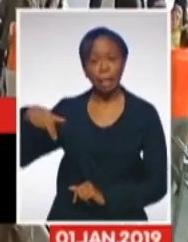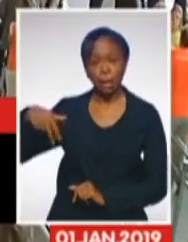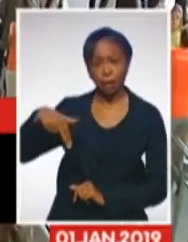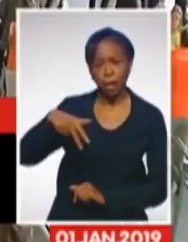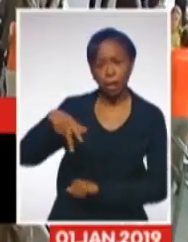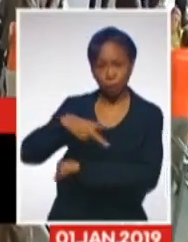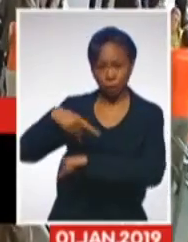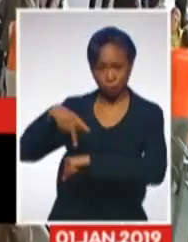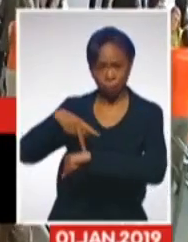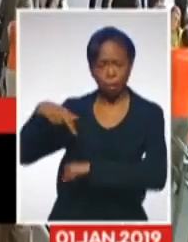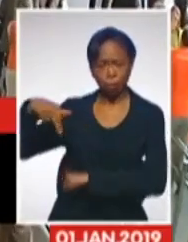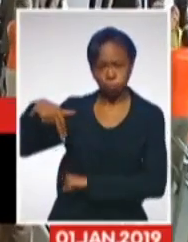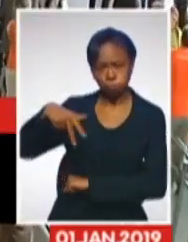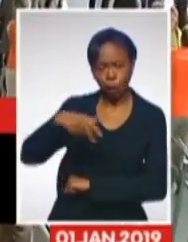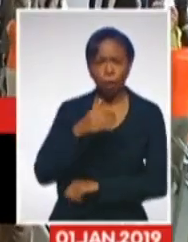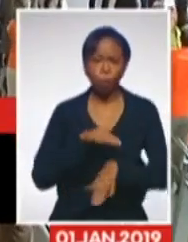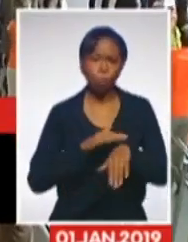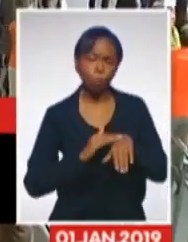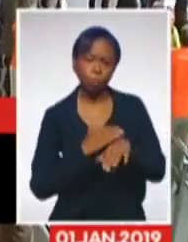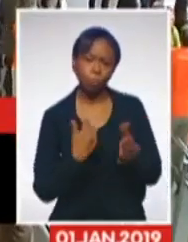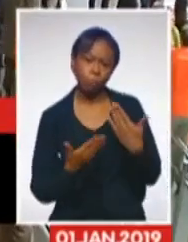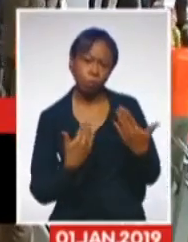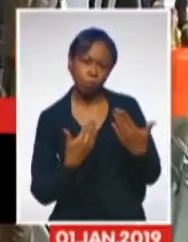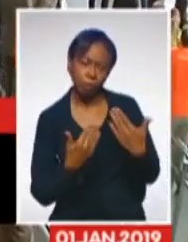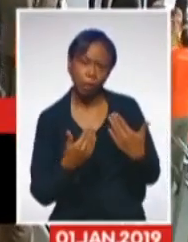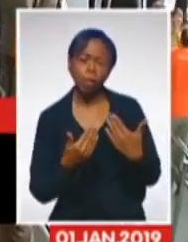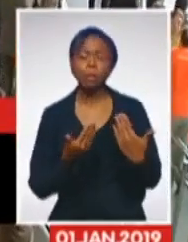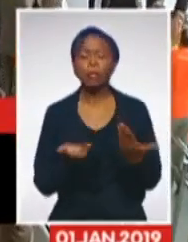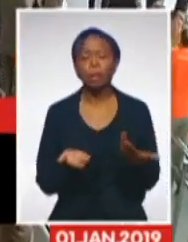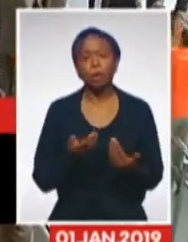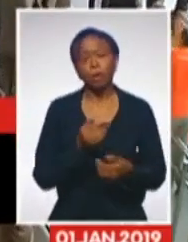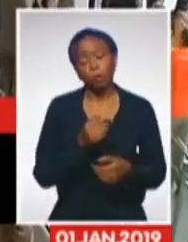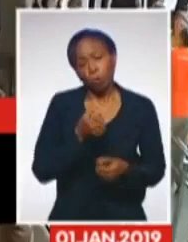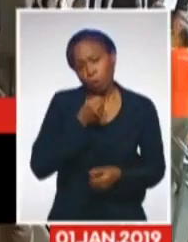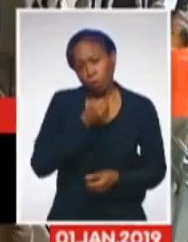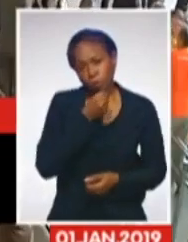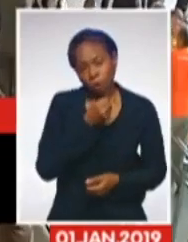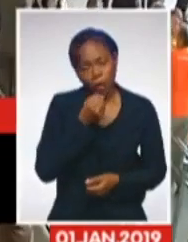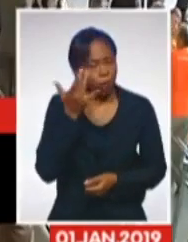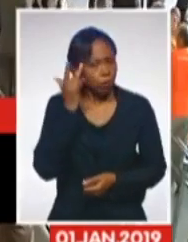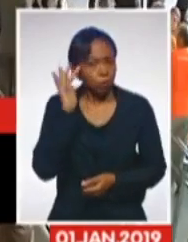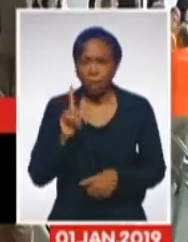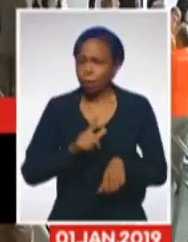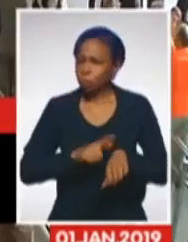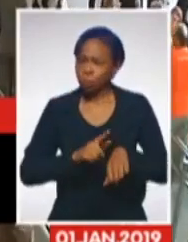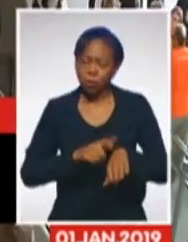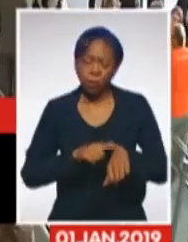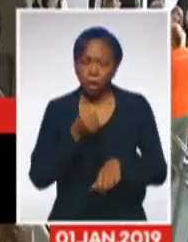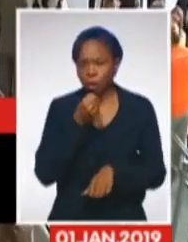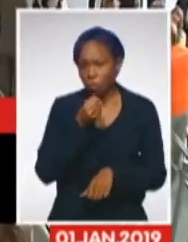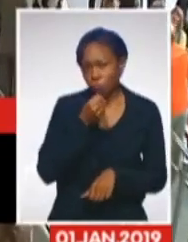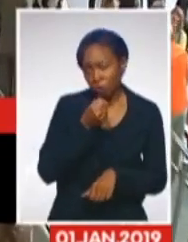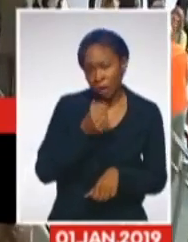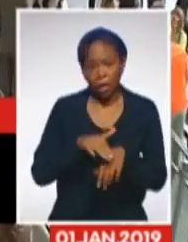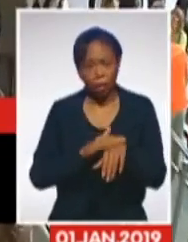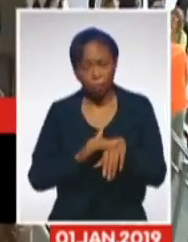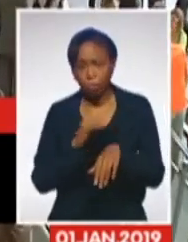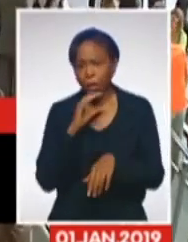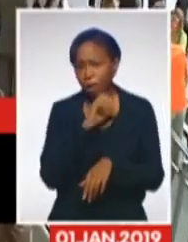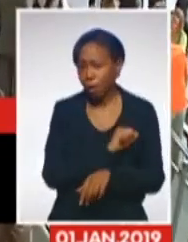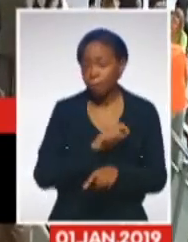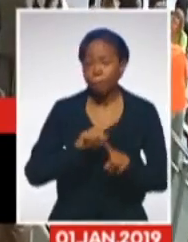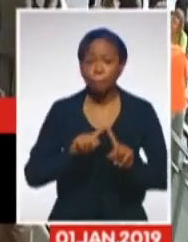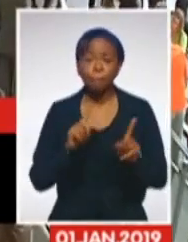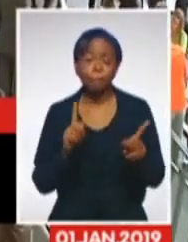conversa um pouco com a imprensa, a gente não sabe quanto tempo que demora essa conversa, né? Dependendo das perguntas dos nossos colegas. Ele passa então